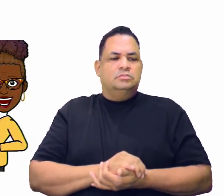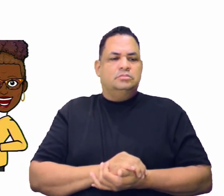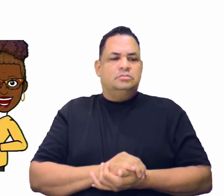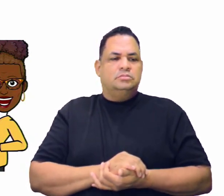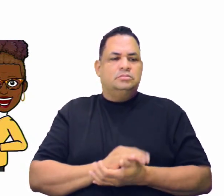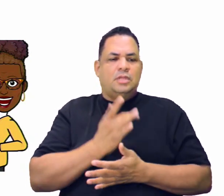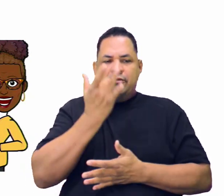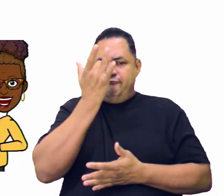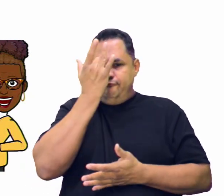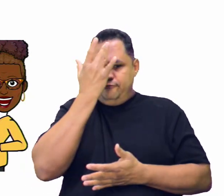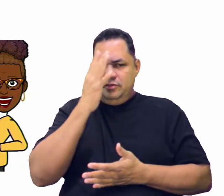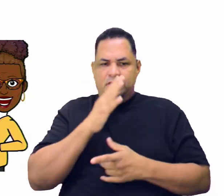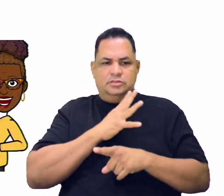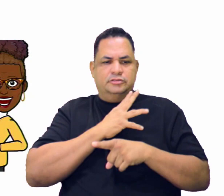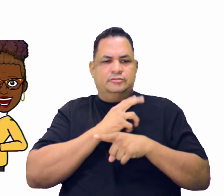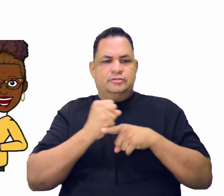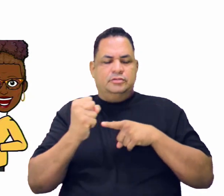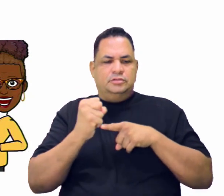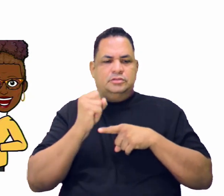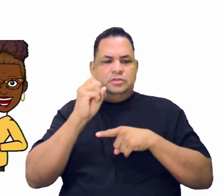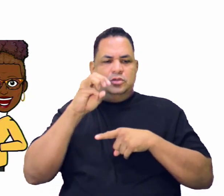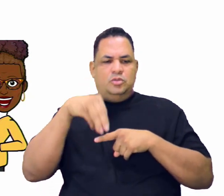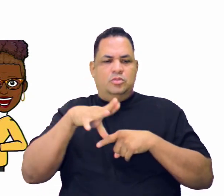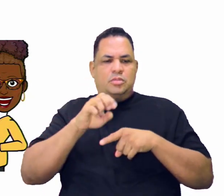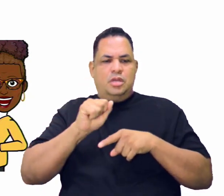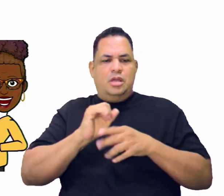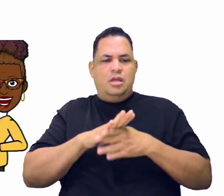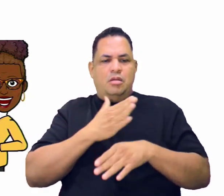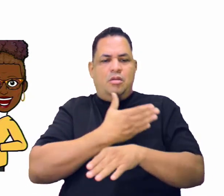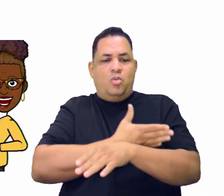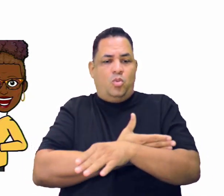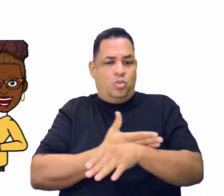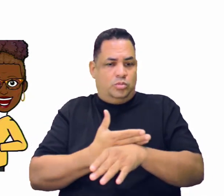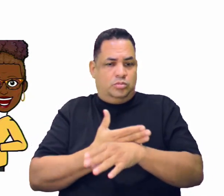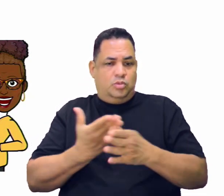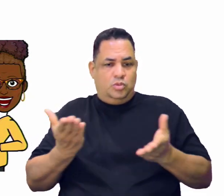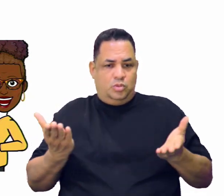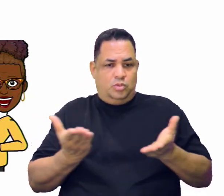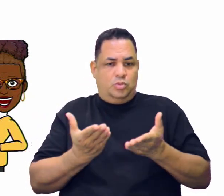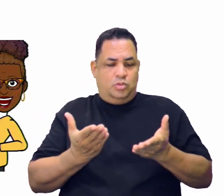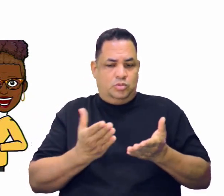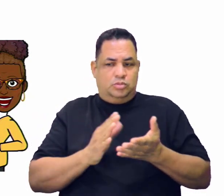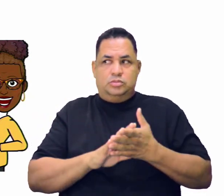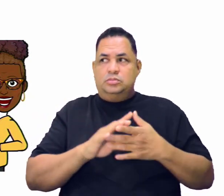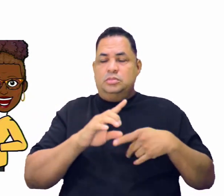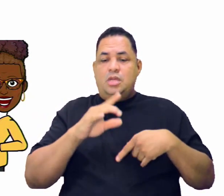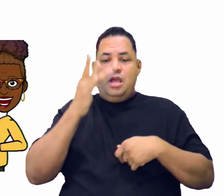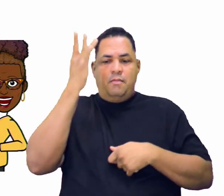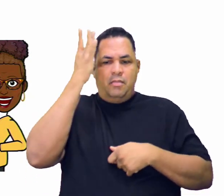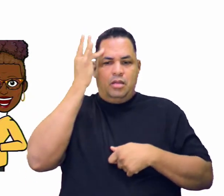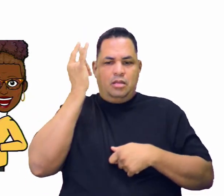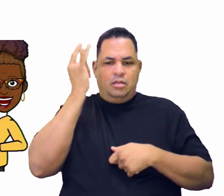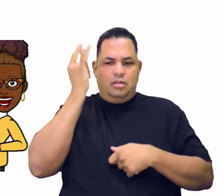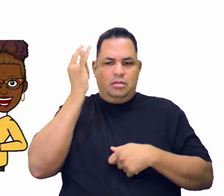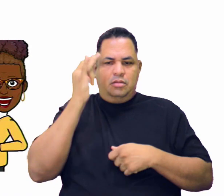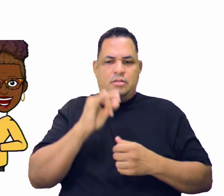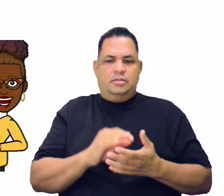É mais fácil vencer o mau hábito hoje do que amanhã.